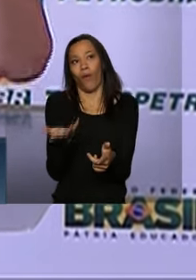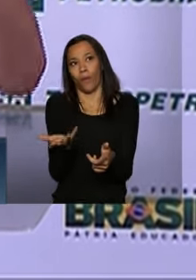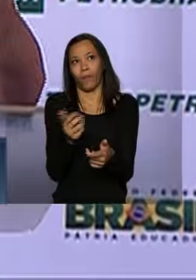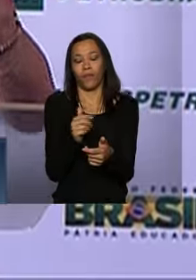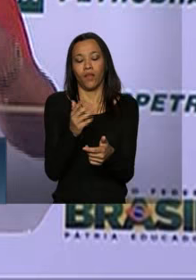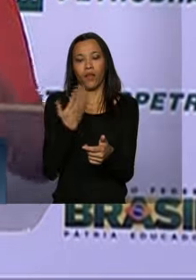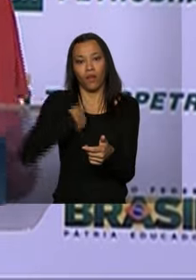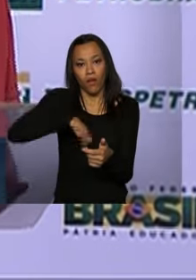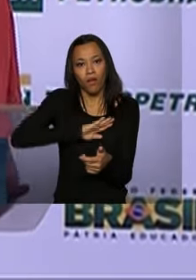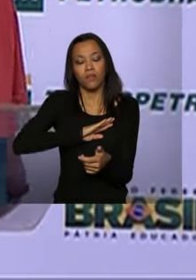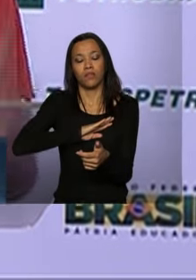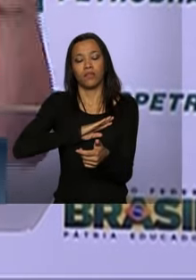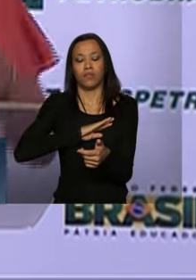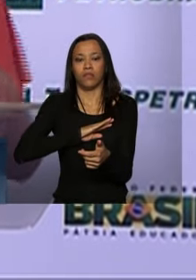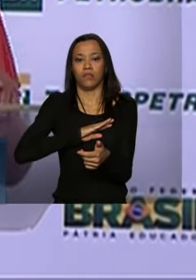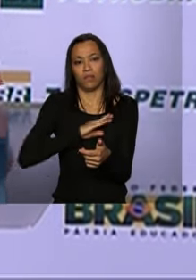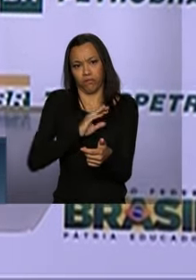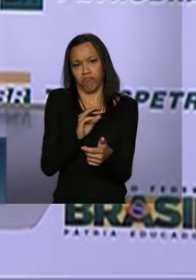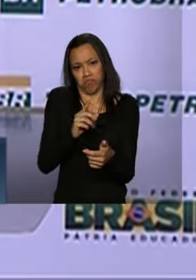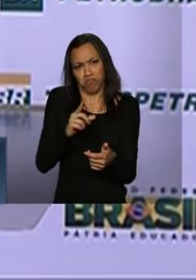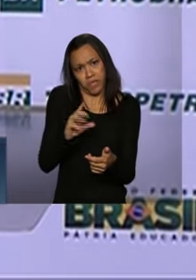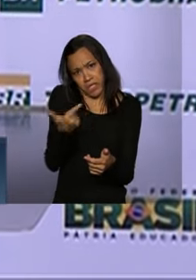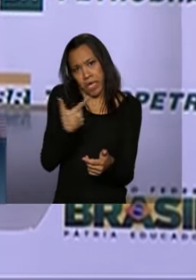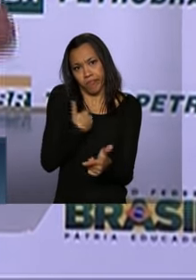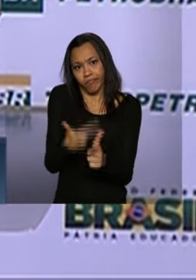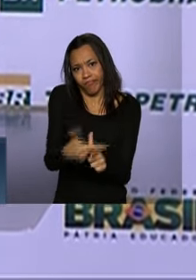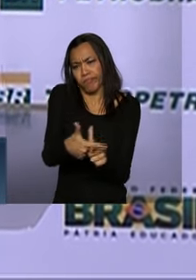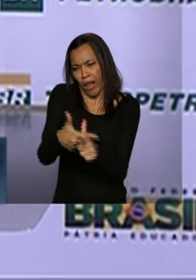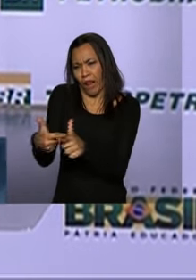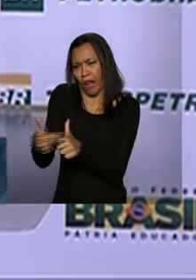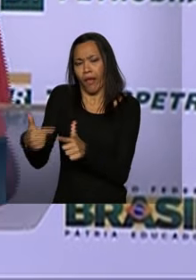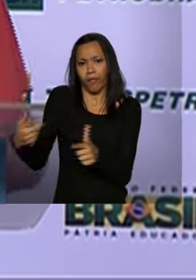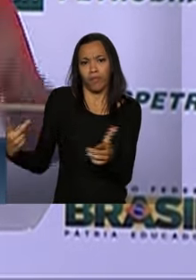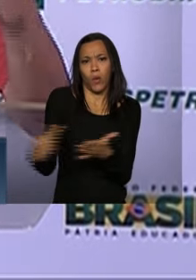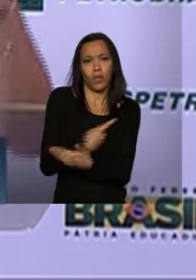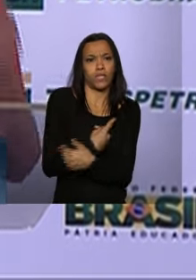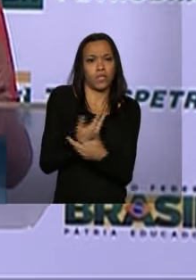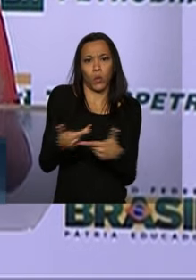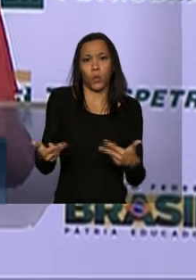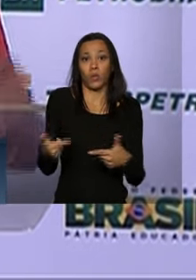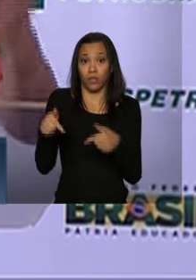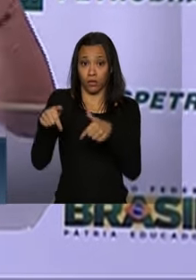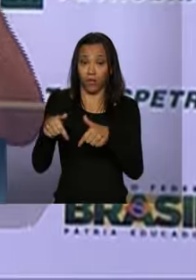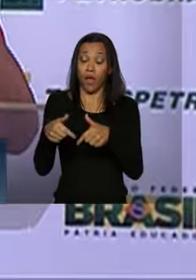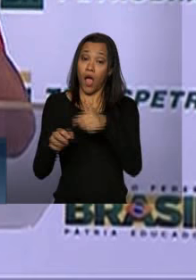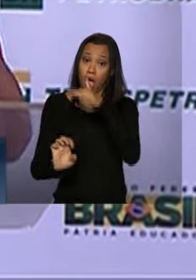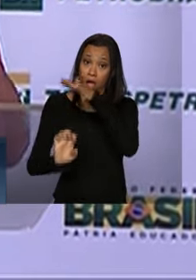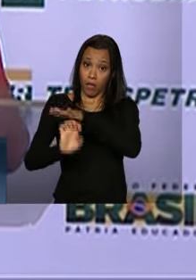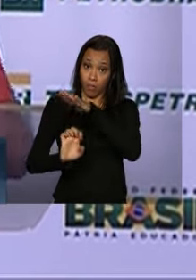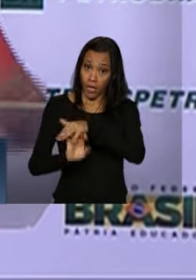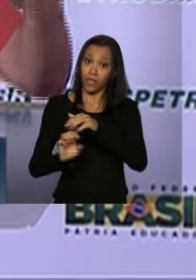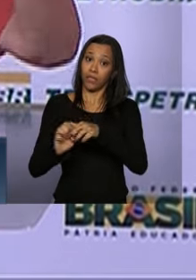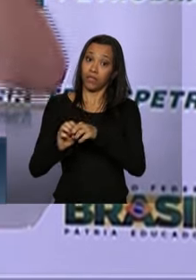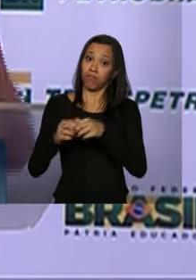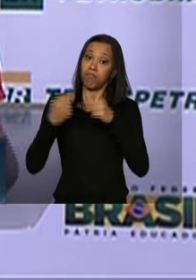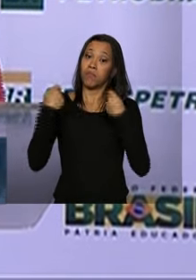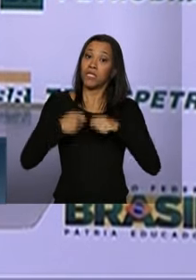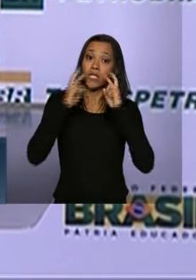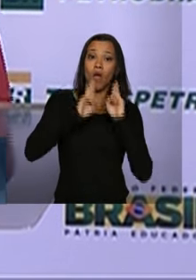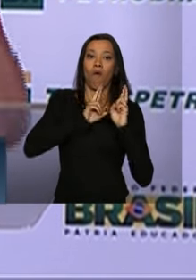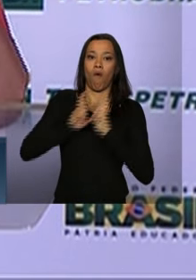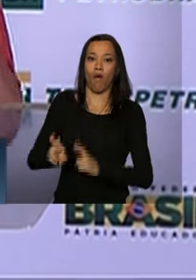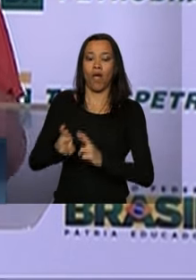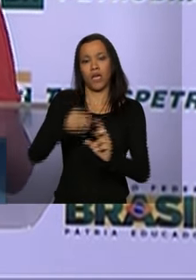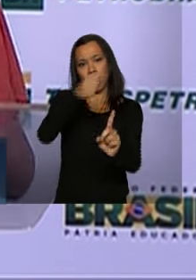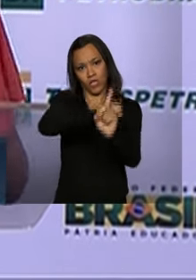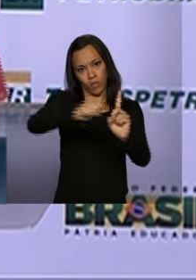que a gente enfrenta, e temos de enfrentar, porque a Petrobras merece e a sociedade brasileira exige,